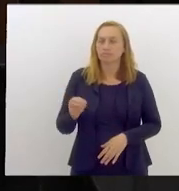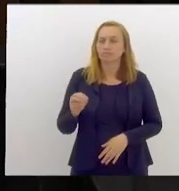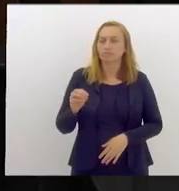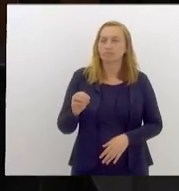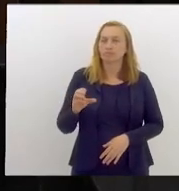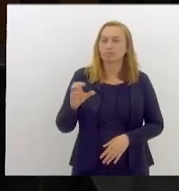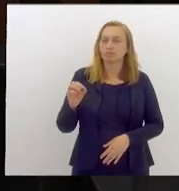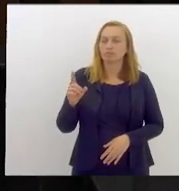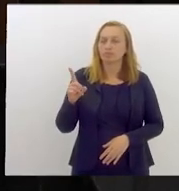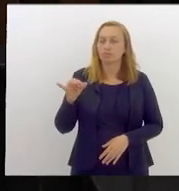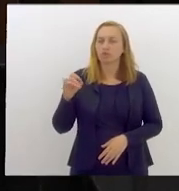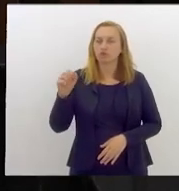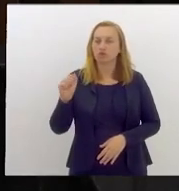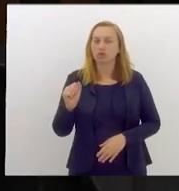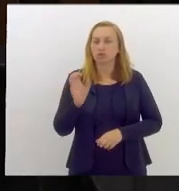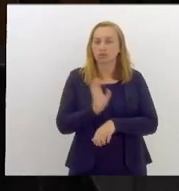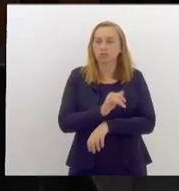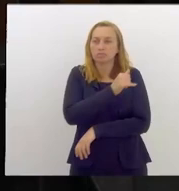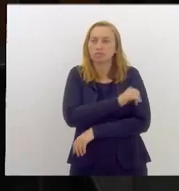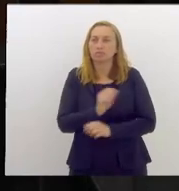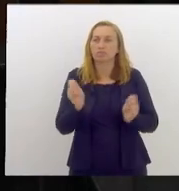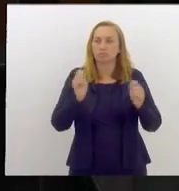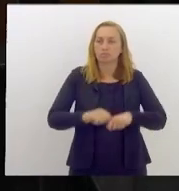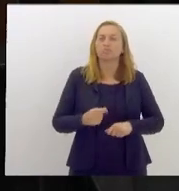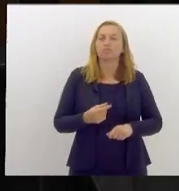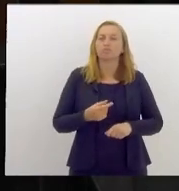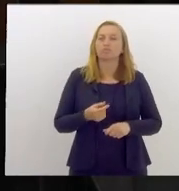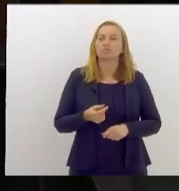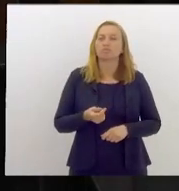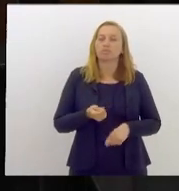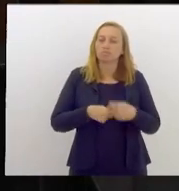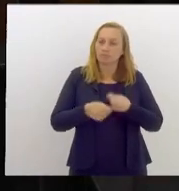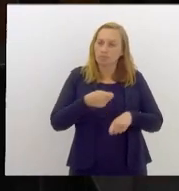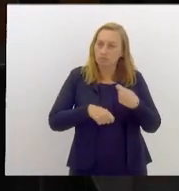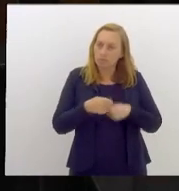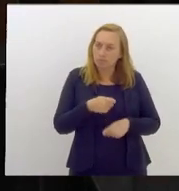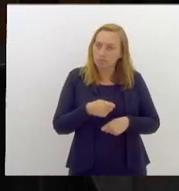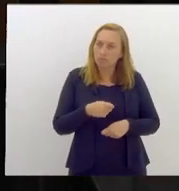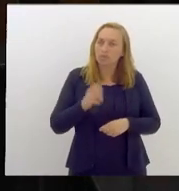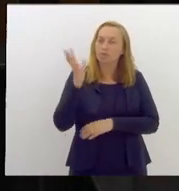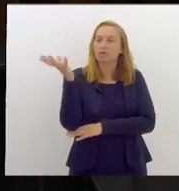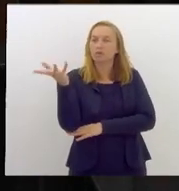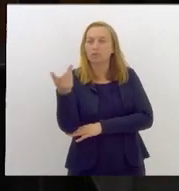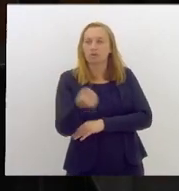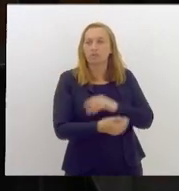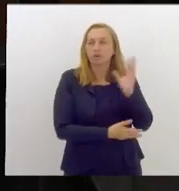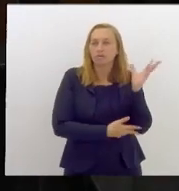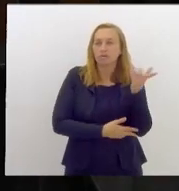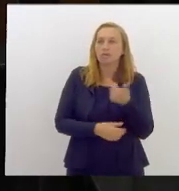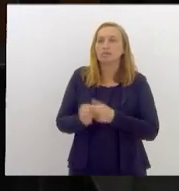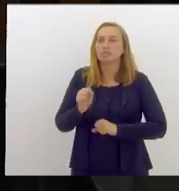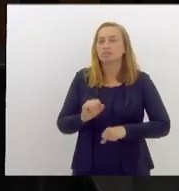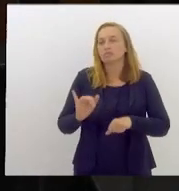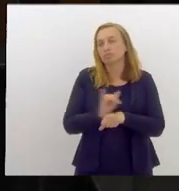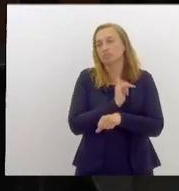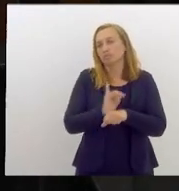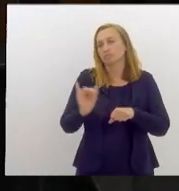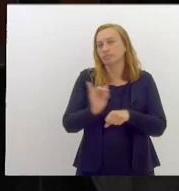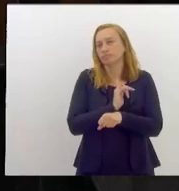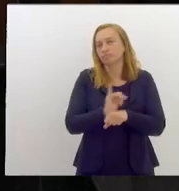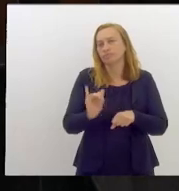que tem potência Econômica que tem potência ambiental e que pode ser articular